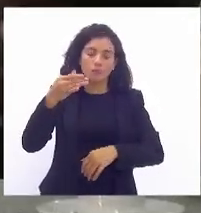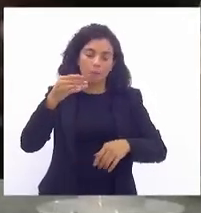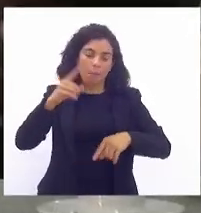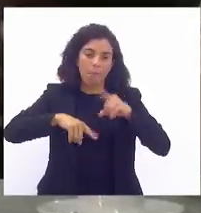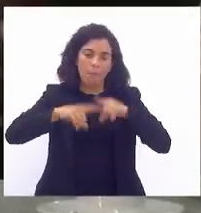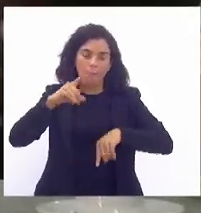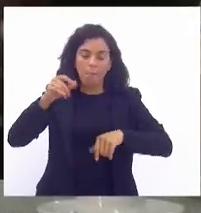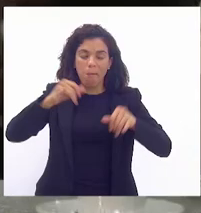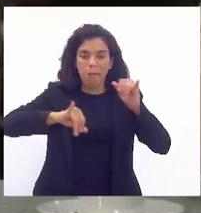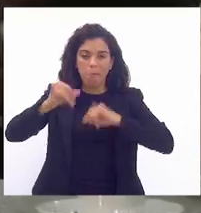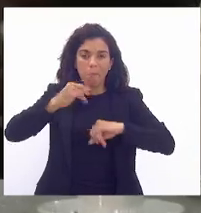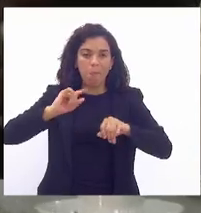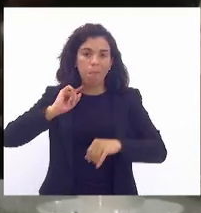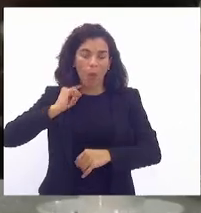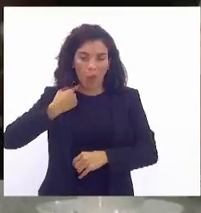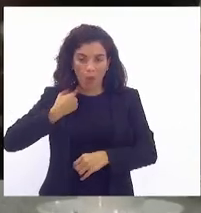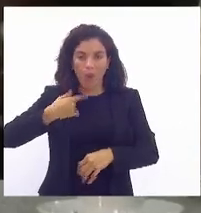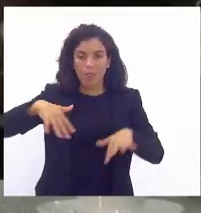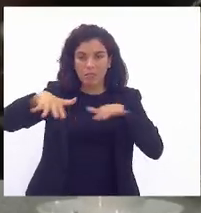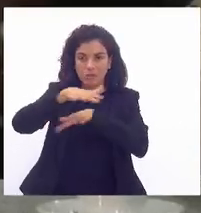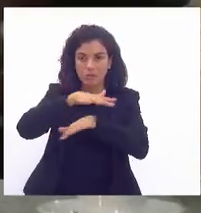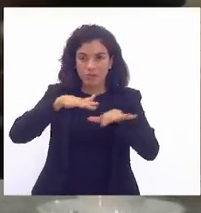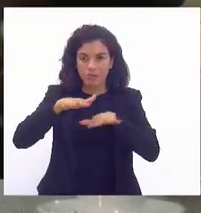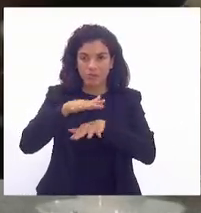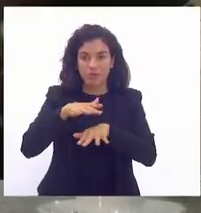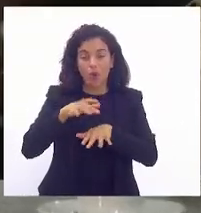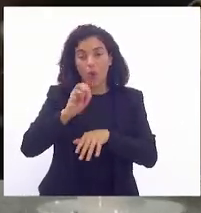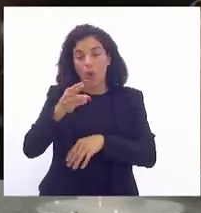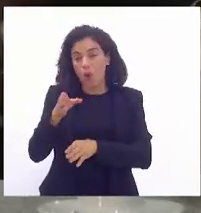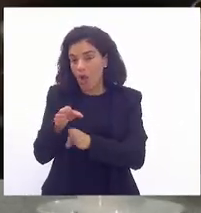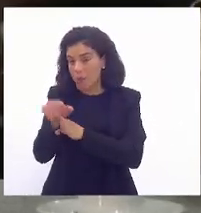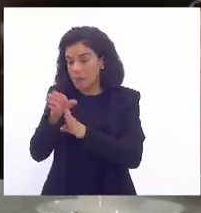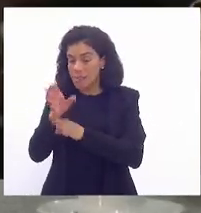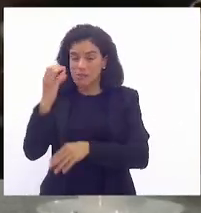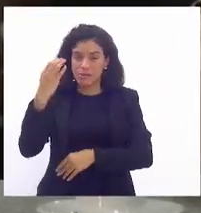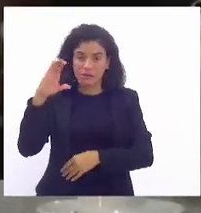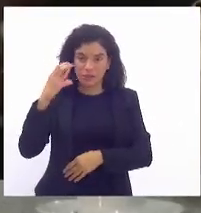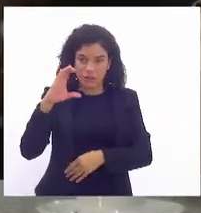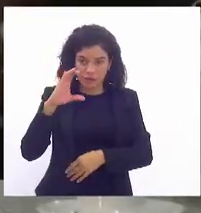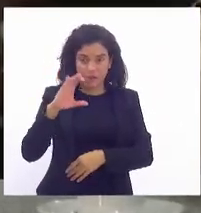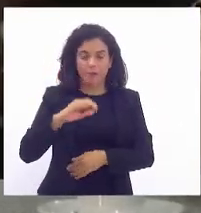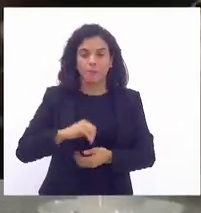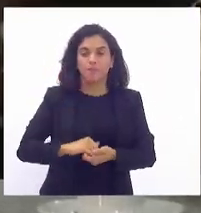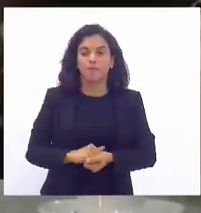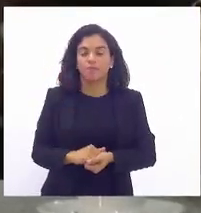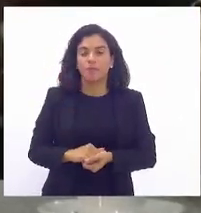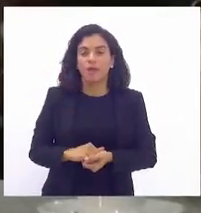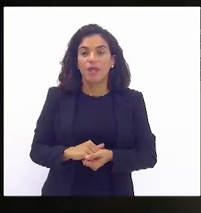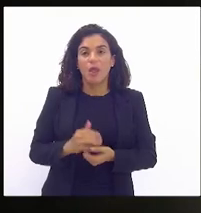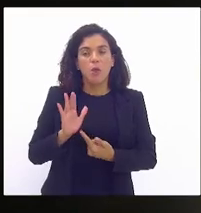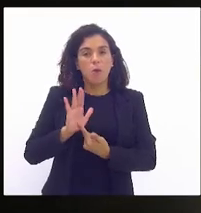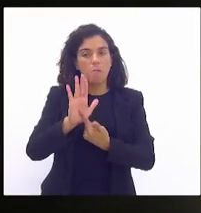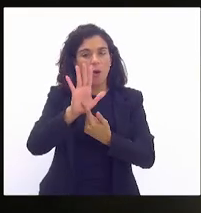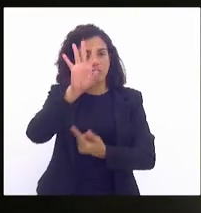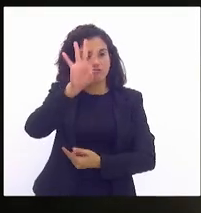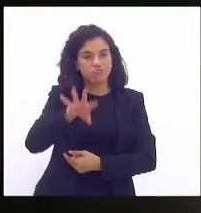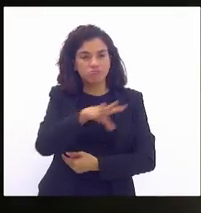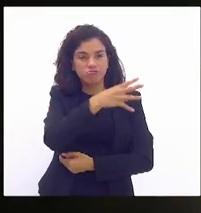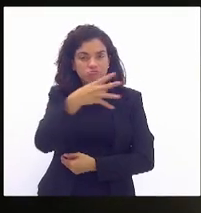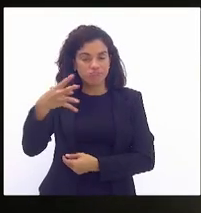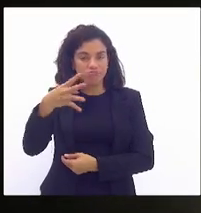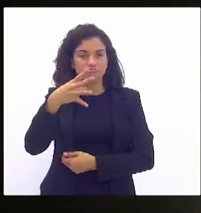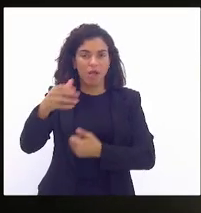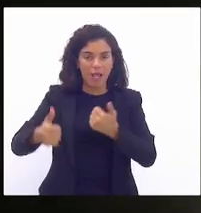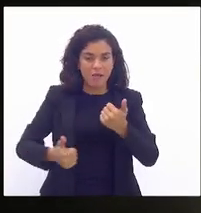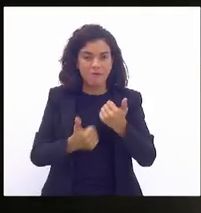se eles estiverem de acordo com a OMS ou recomendações científicas dos seus impactos. Eu trago esse quadro para reforçar